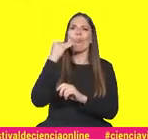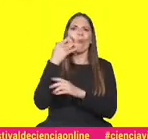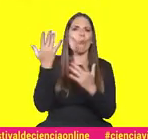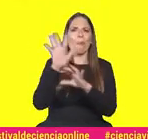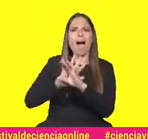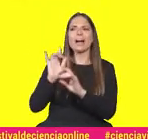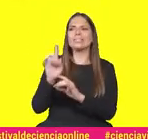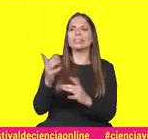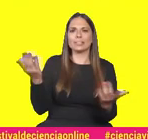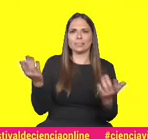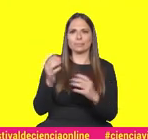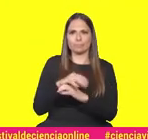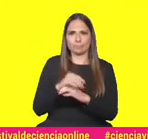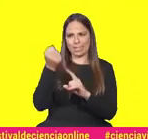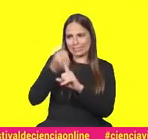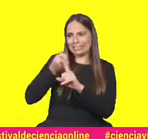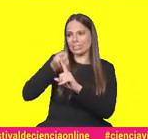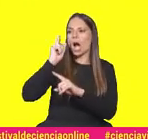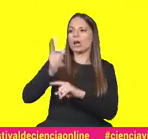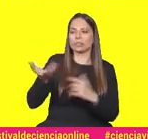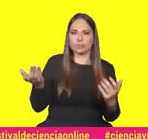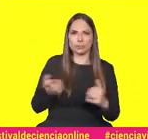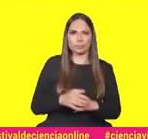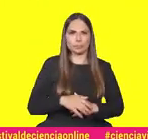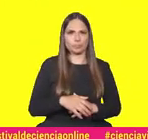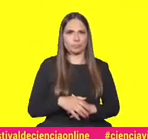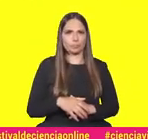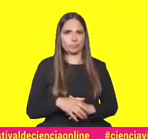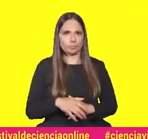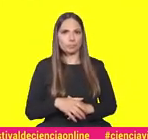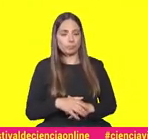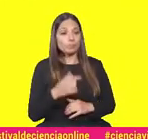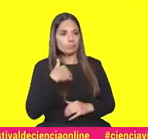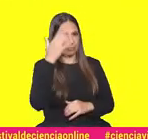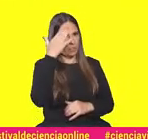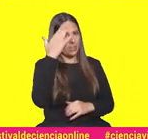nesta área? Quais são os grandes desafios, Rui? Sim, eu